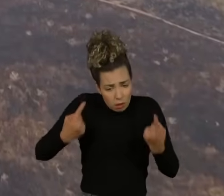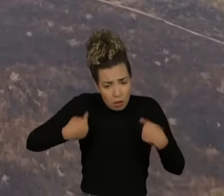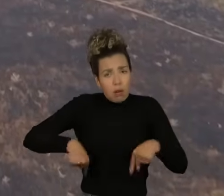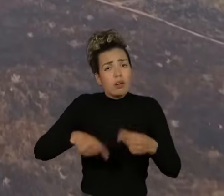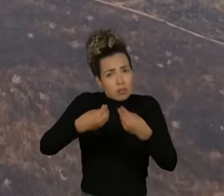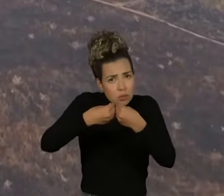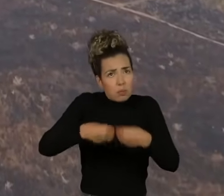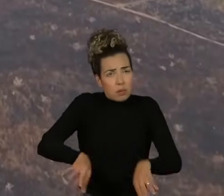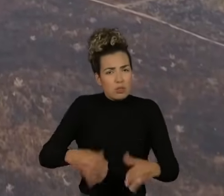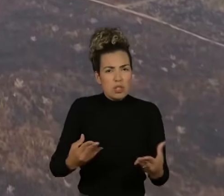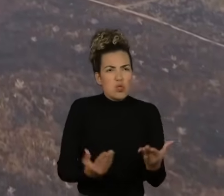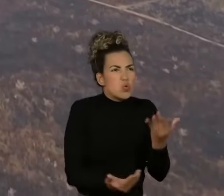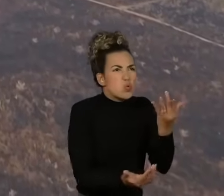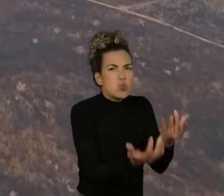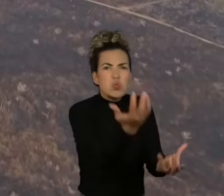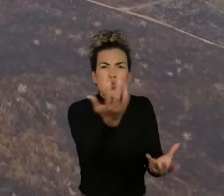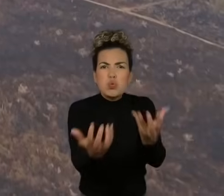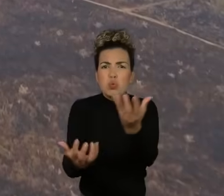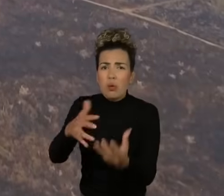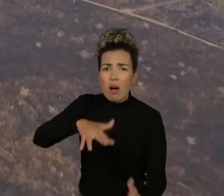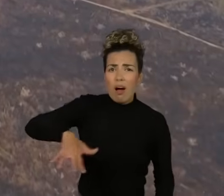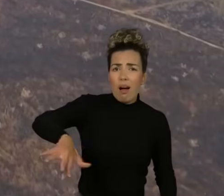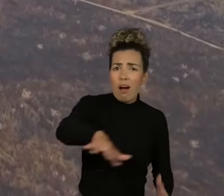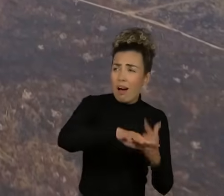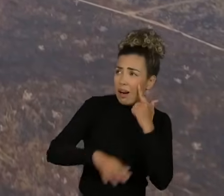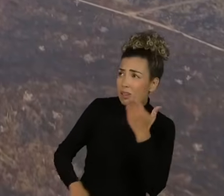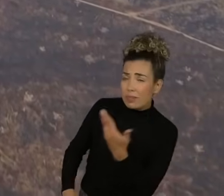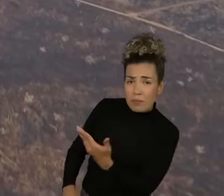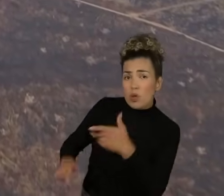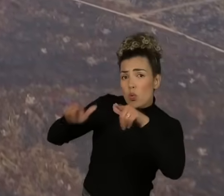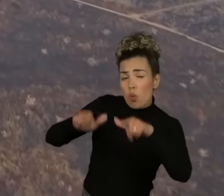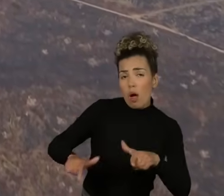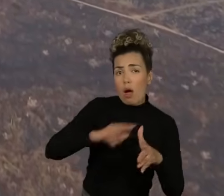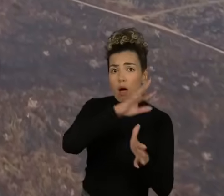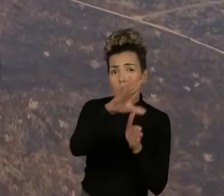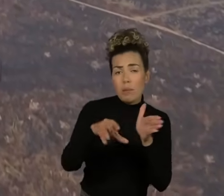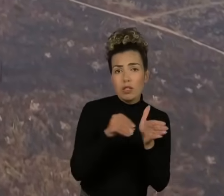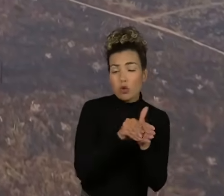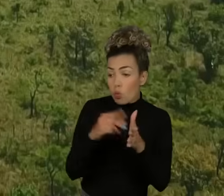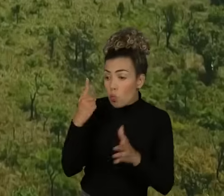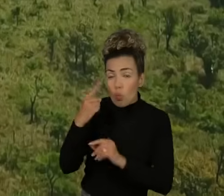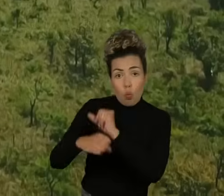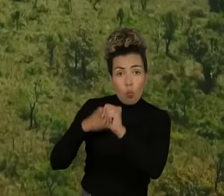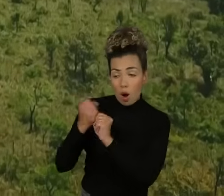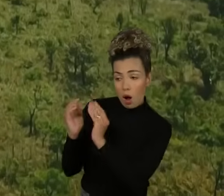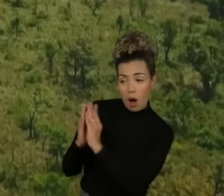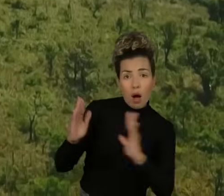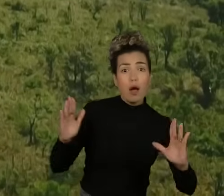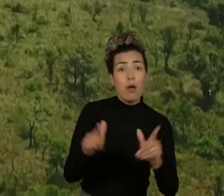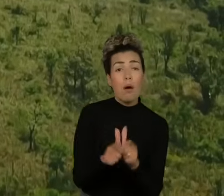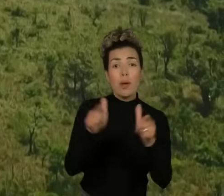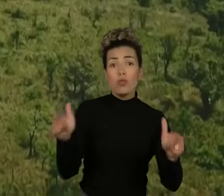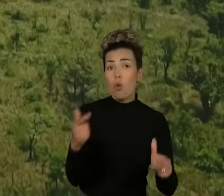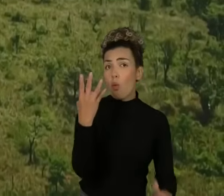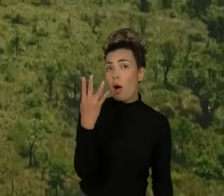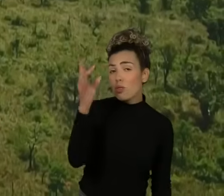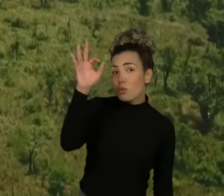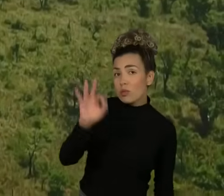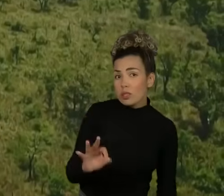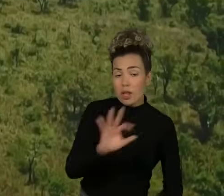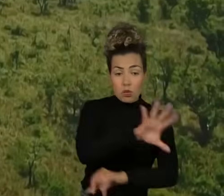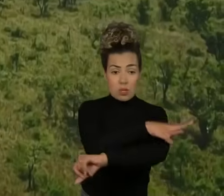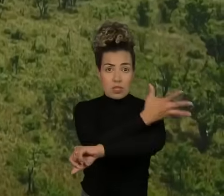Os desmatamentos na Amazônia sobem 4% no período de um ano. Já no Cerrado, houve redução